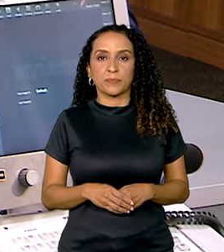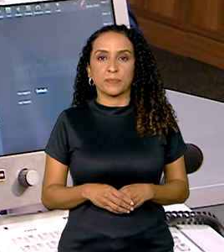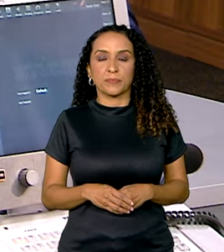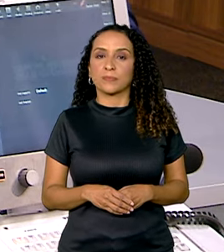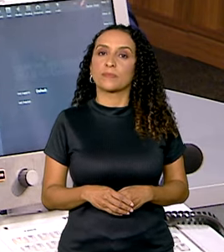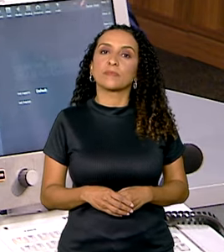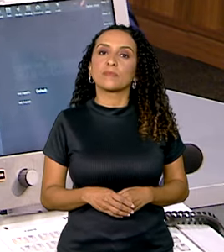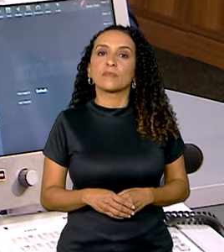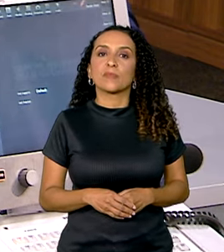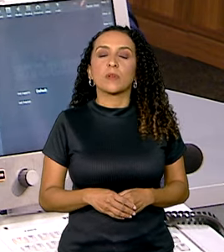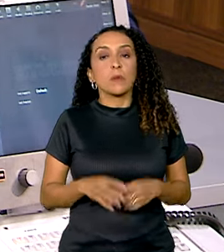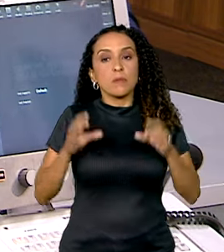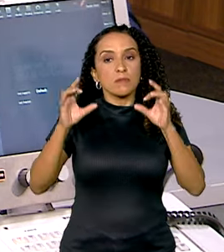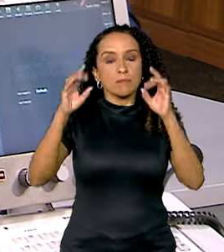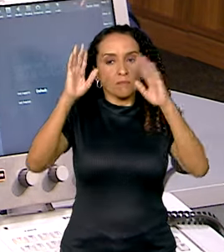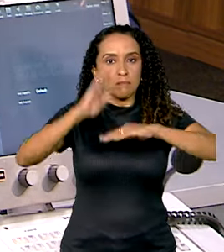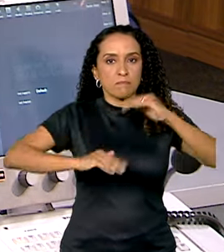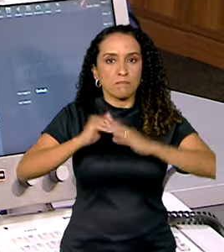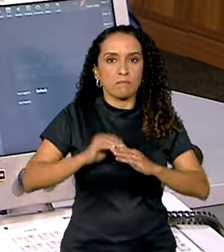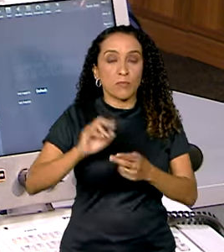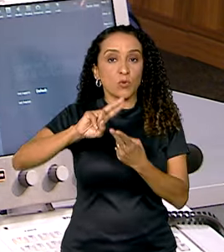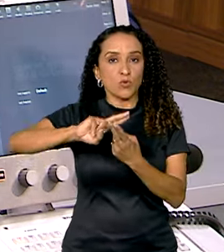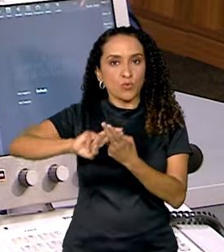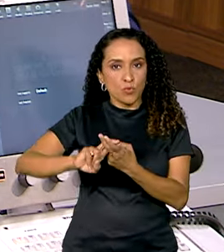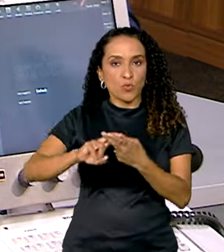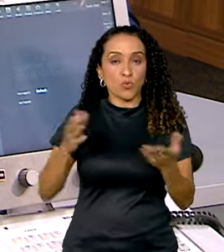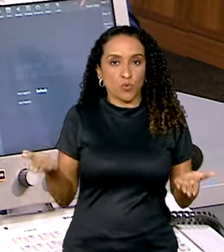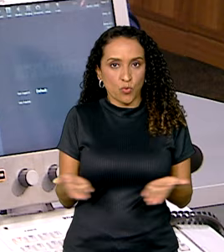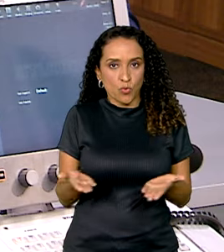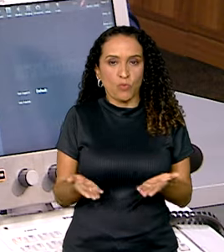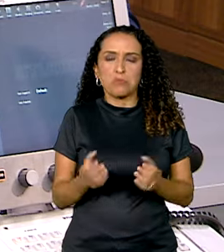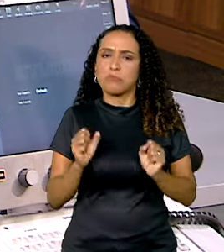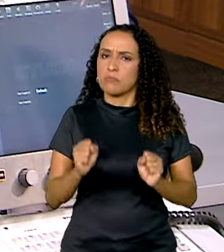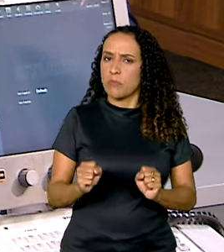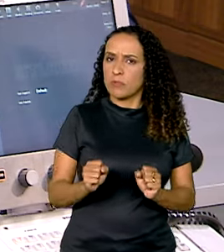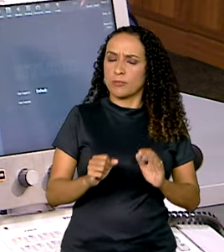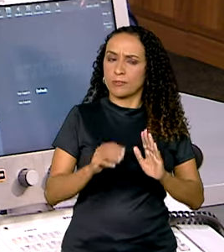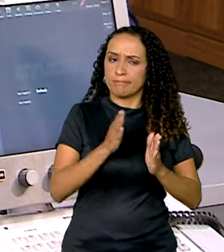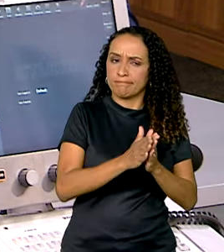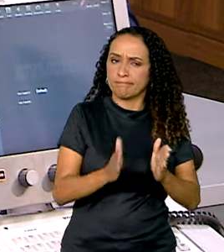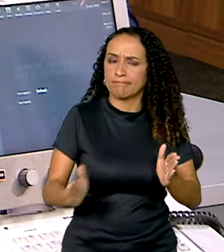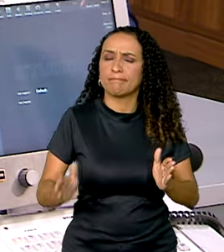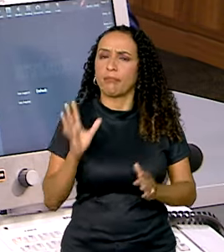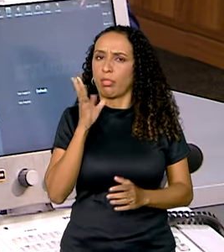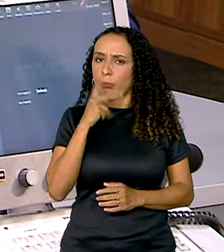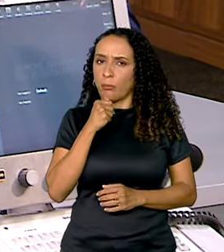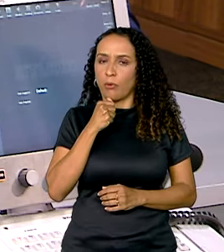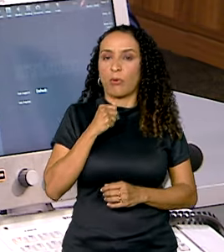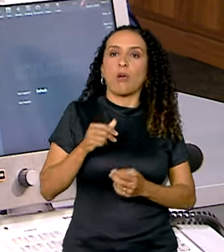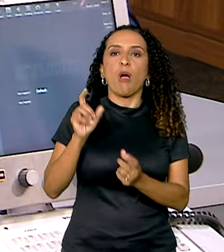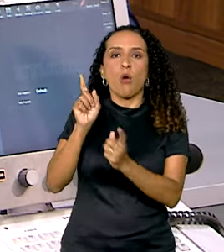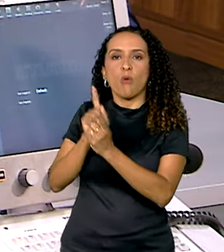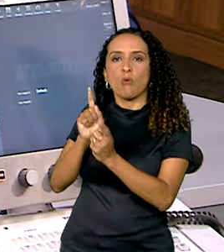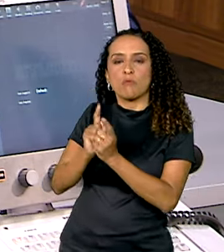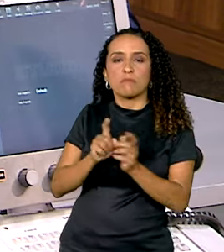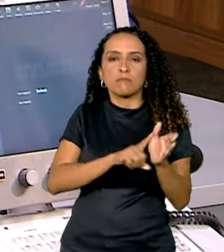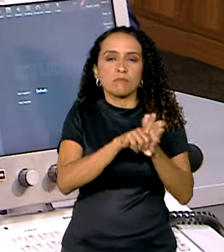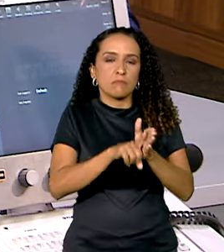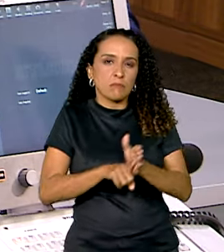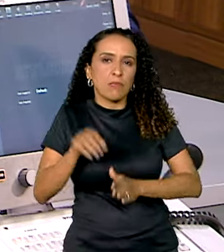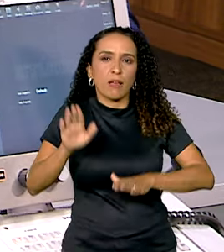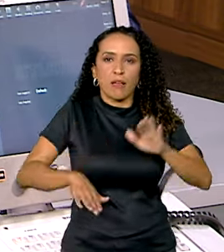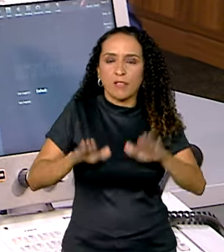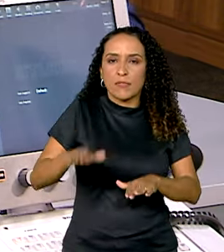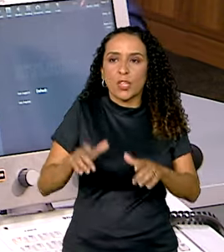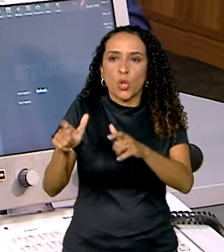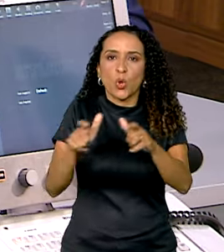atendimento médico com um especialista pelo Sistema Único de Saúde atualmente pode ser um processo demorado. Consultas, procedimentos e exames muitas vezes são